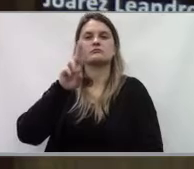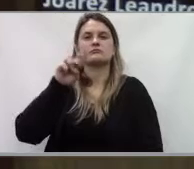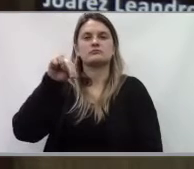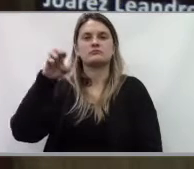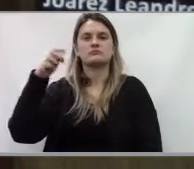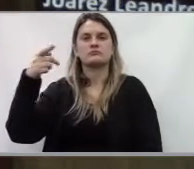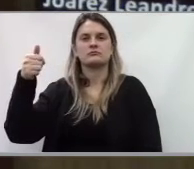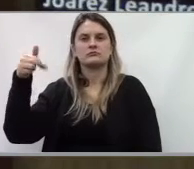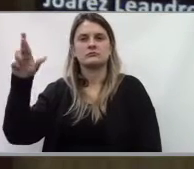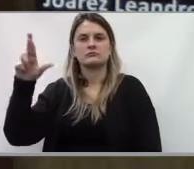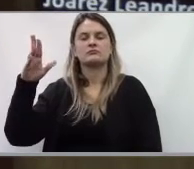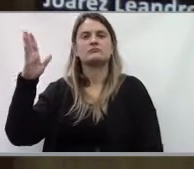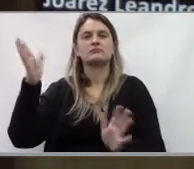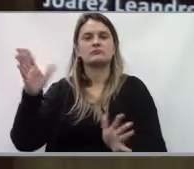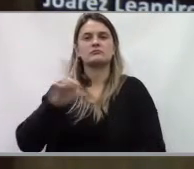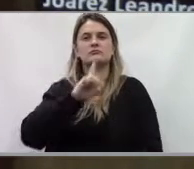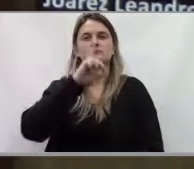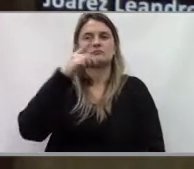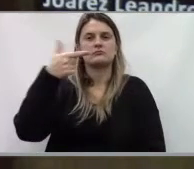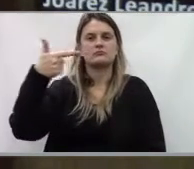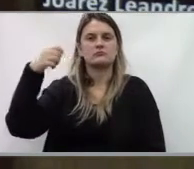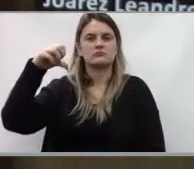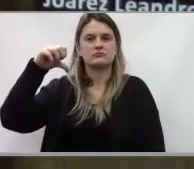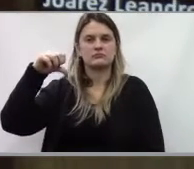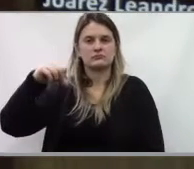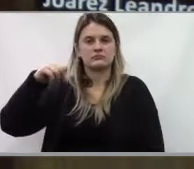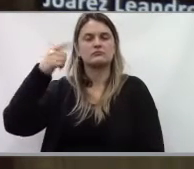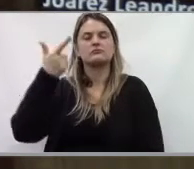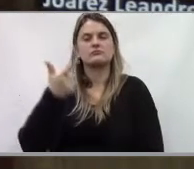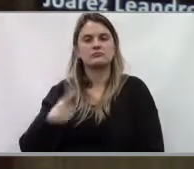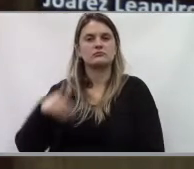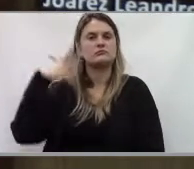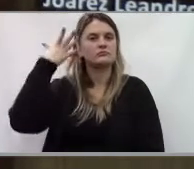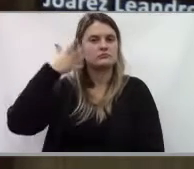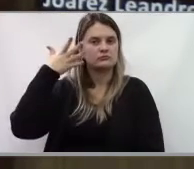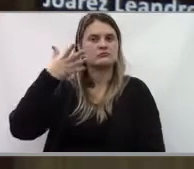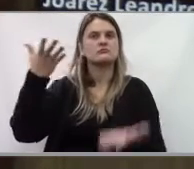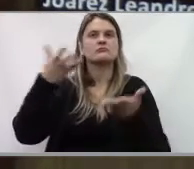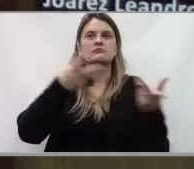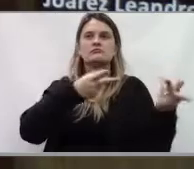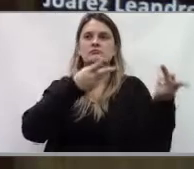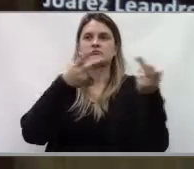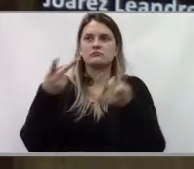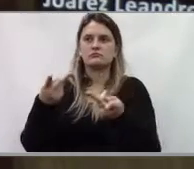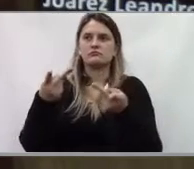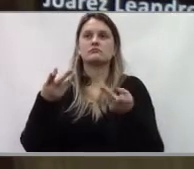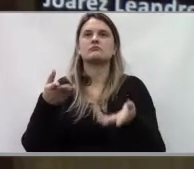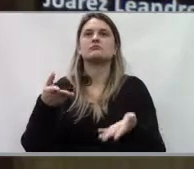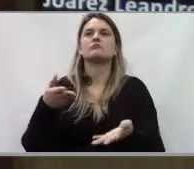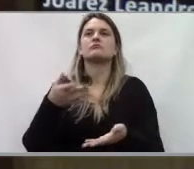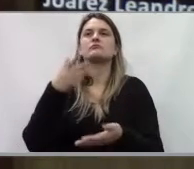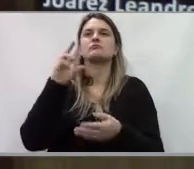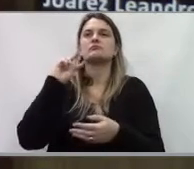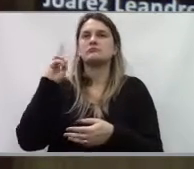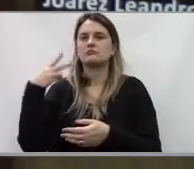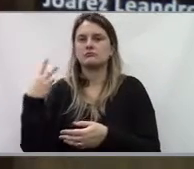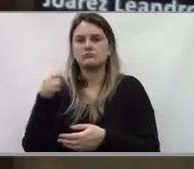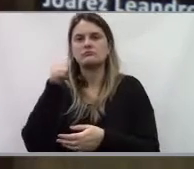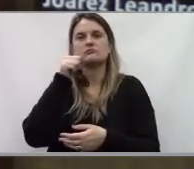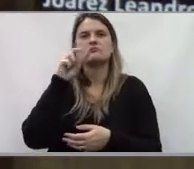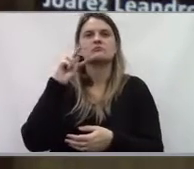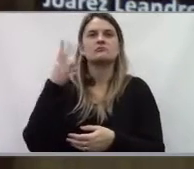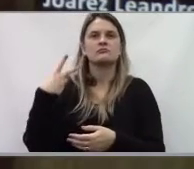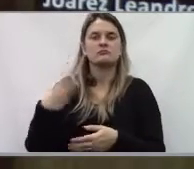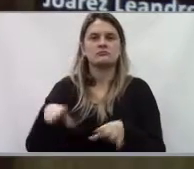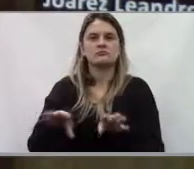a Unespar. E agora, dia 29, nós vamos ter, então, mais uma palestra. Quero convidar a todos vocês, senhores